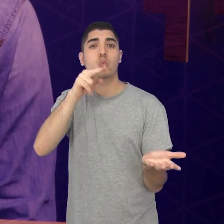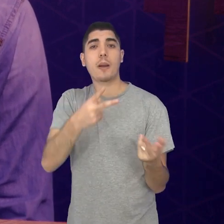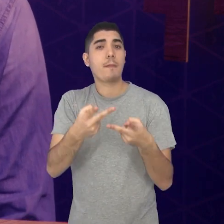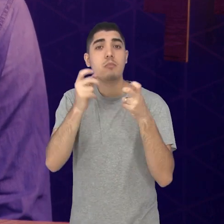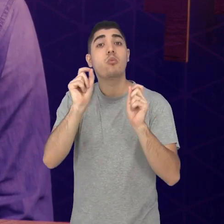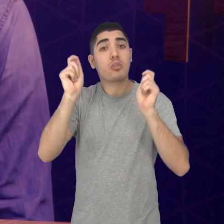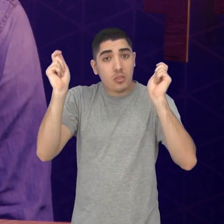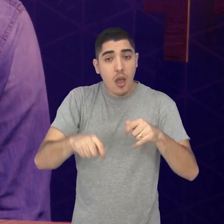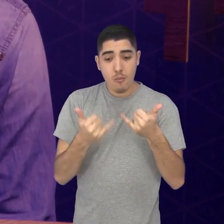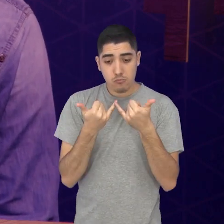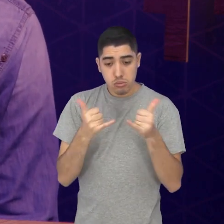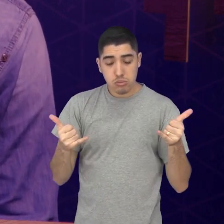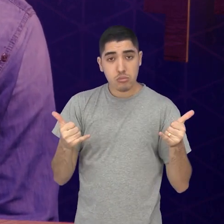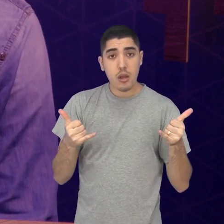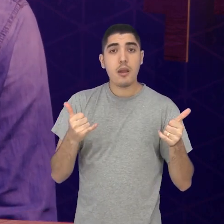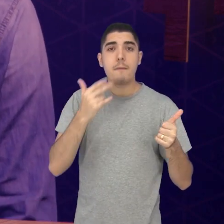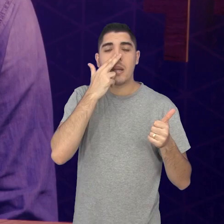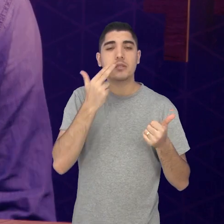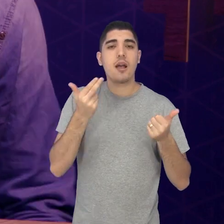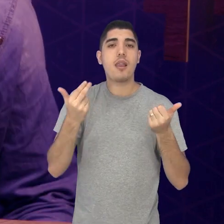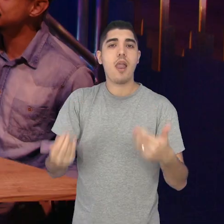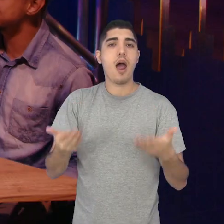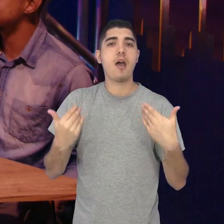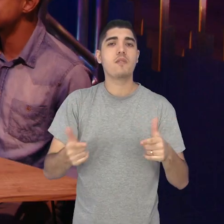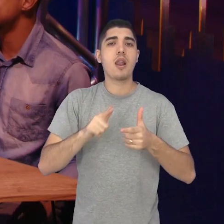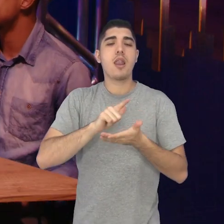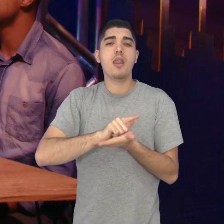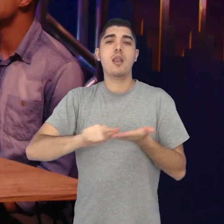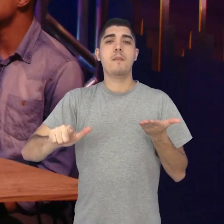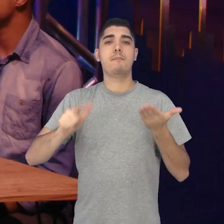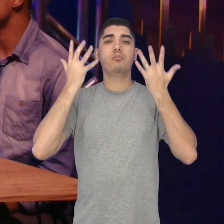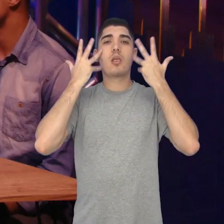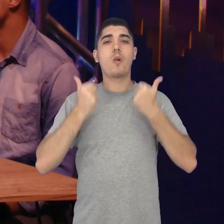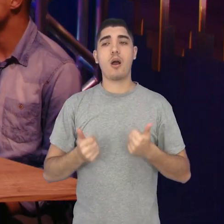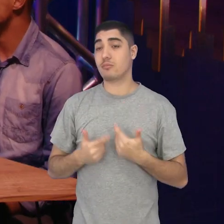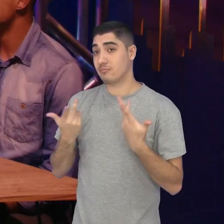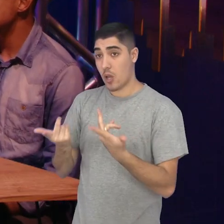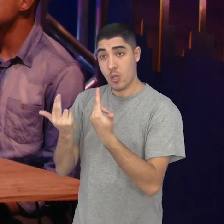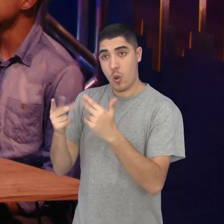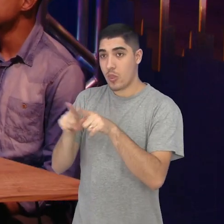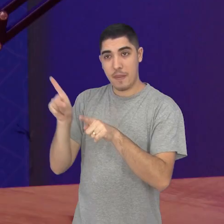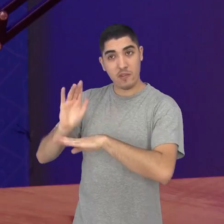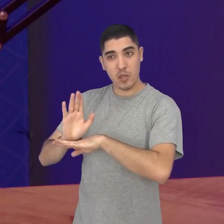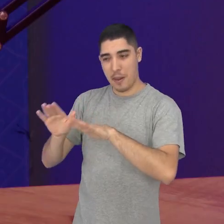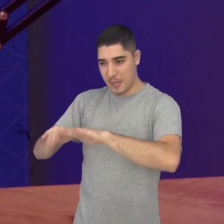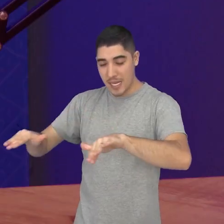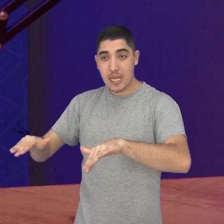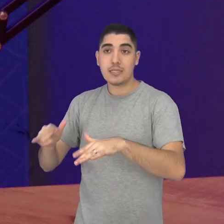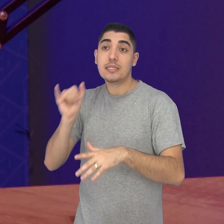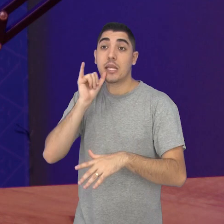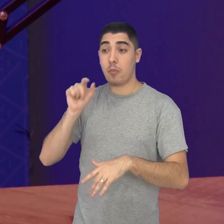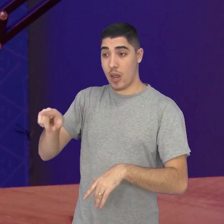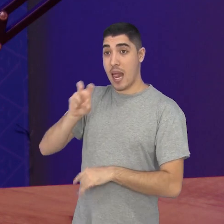gente poderia produzir eletricidade de maneiras mais limpas. Exatamente. E a analogia dá certinho com as crianças, né? Porque a partir do